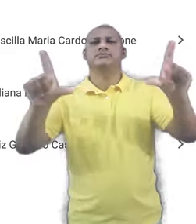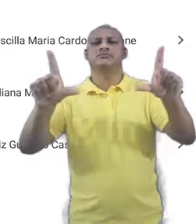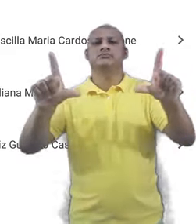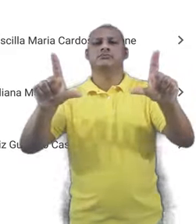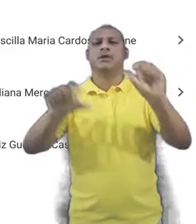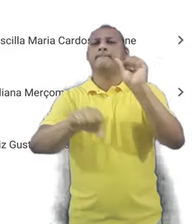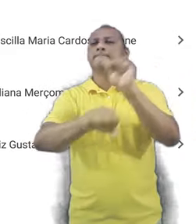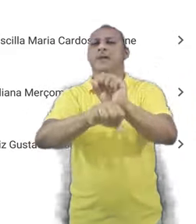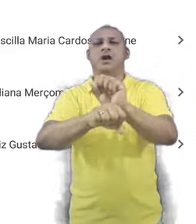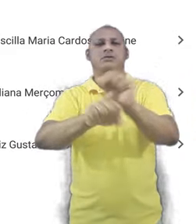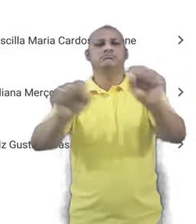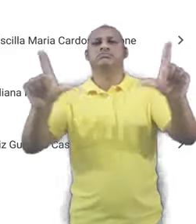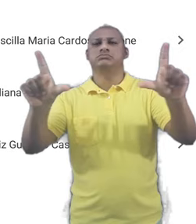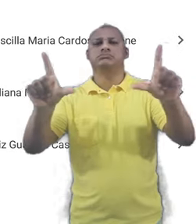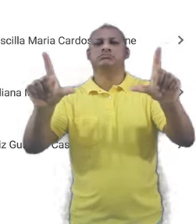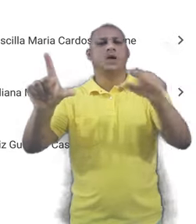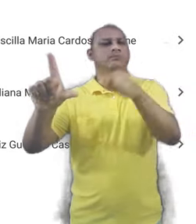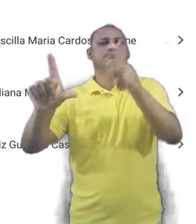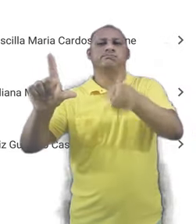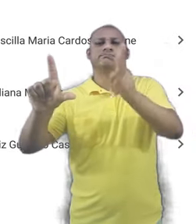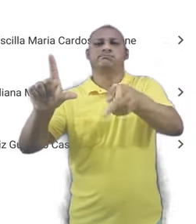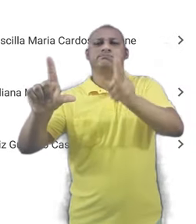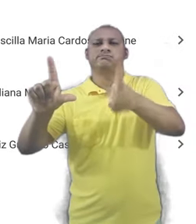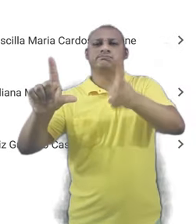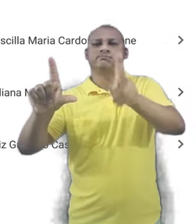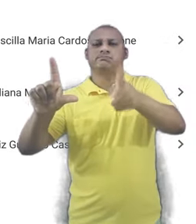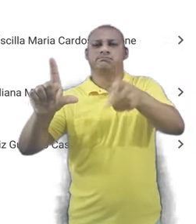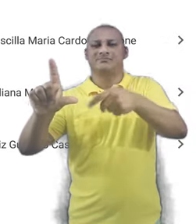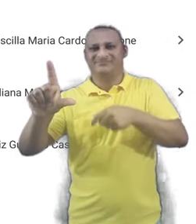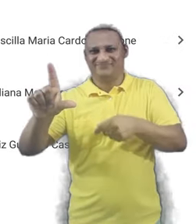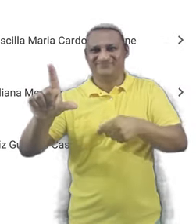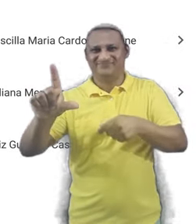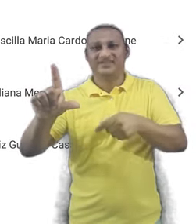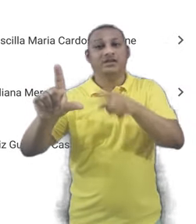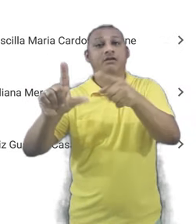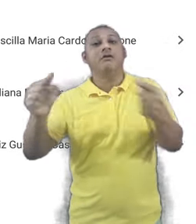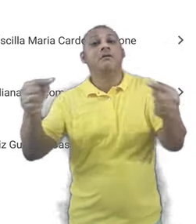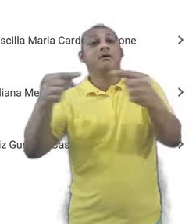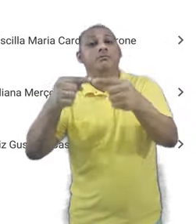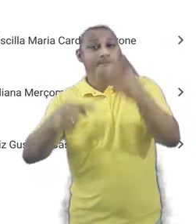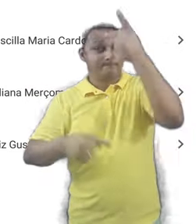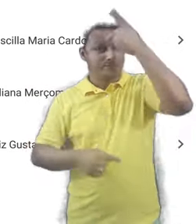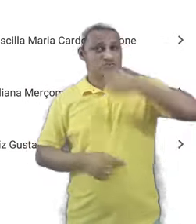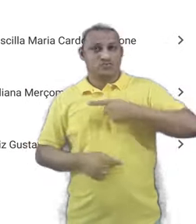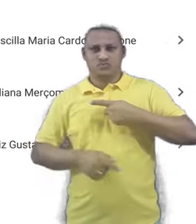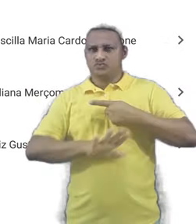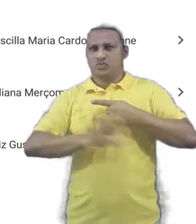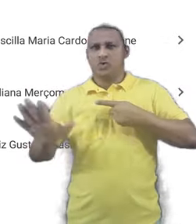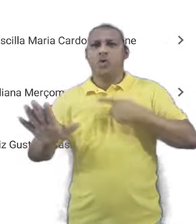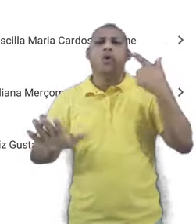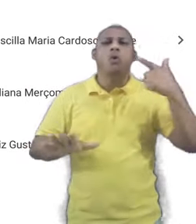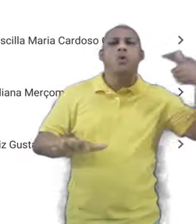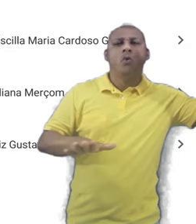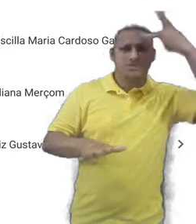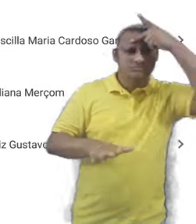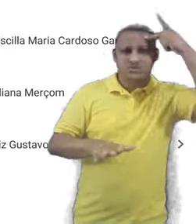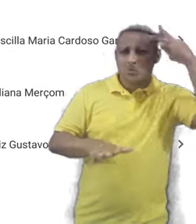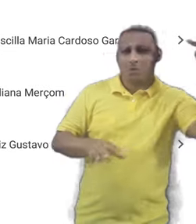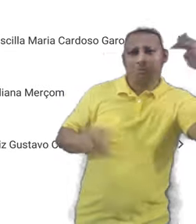assim ele sempre estará visível essa configuração só é válida para a sua visualização